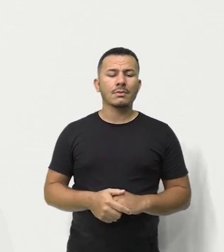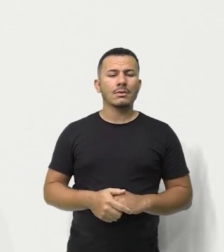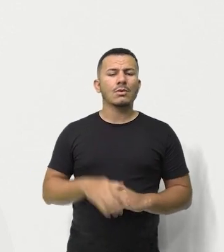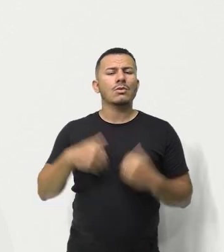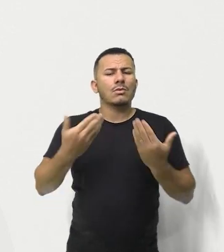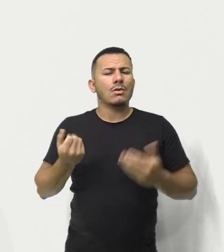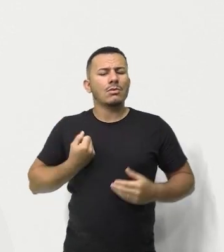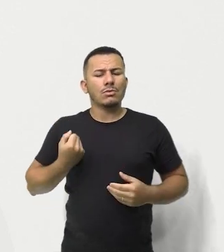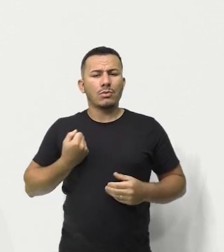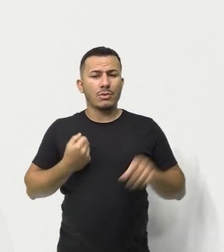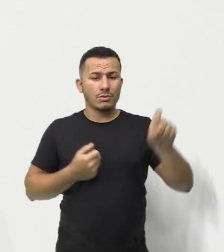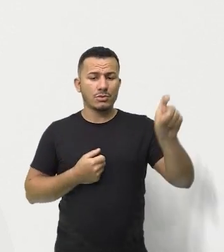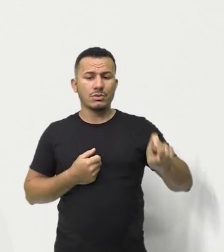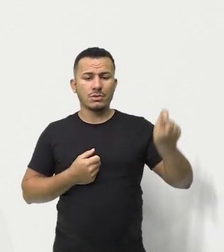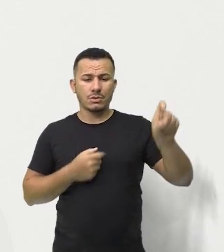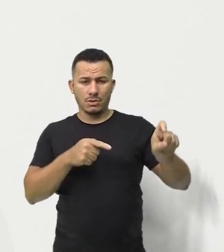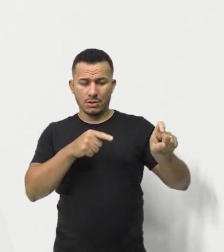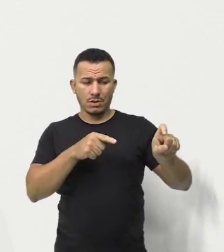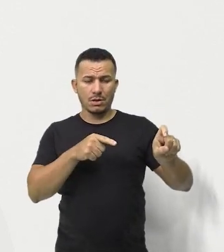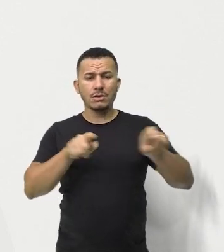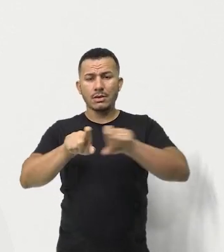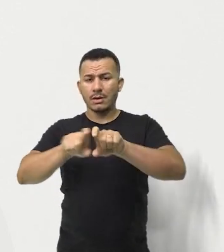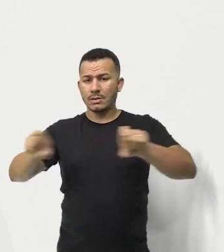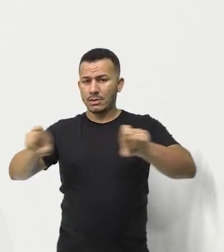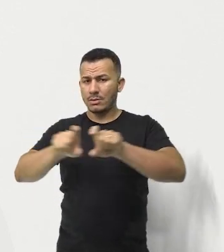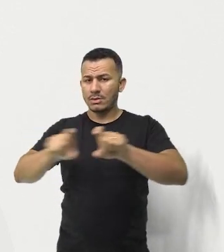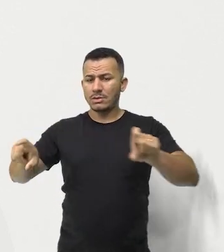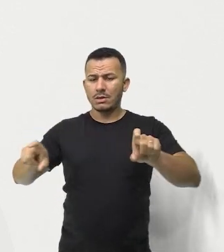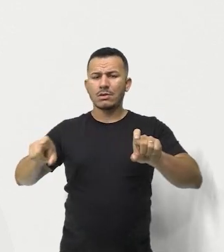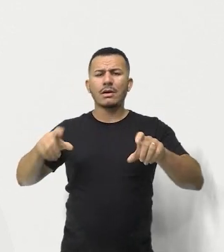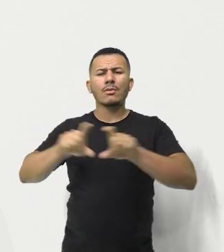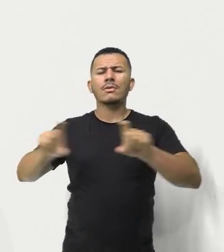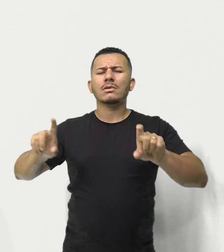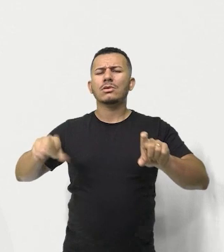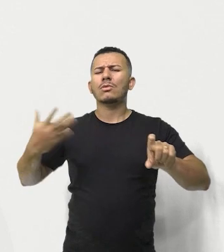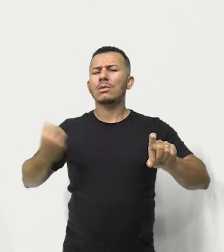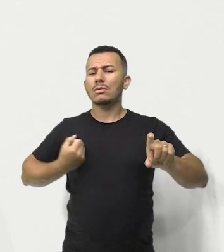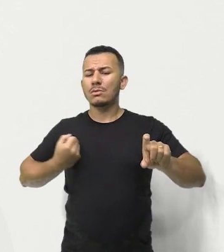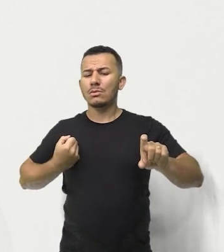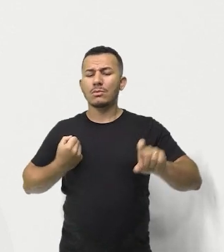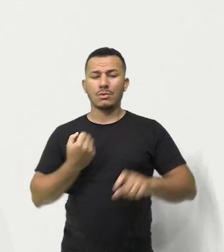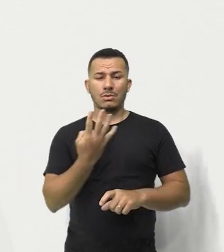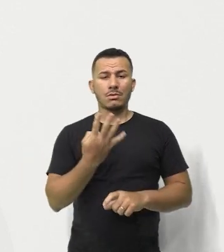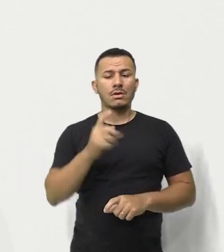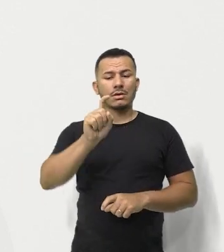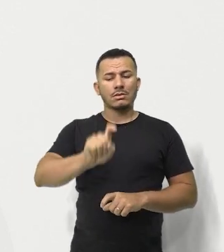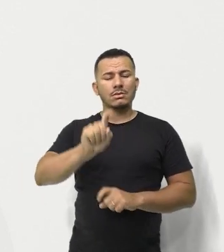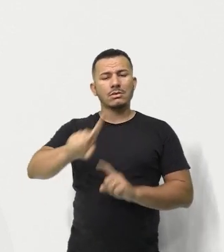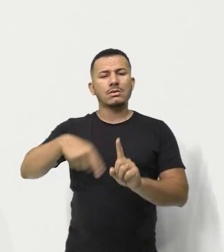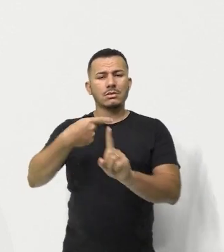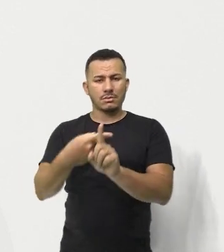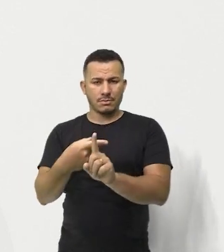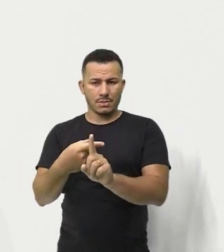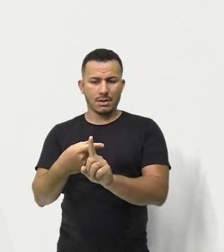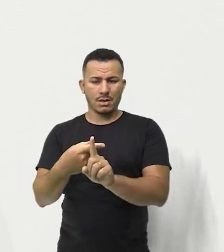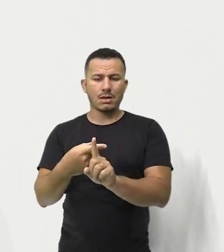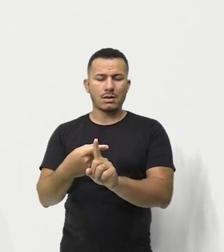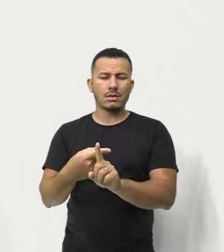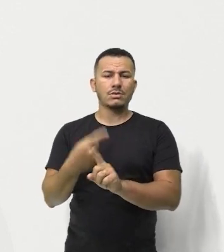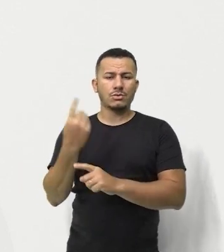mais exemplos. Olha, qual é o valor de x, né, na equação? Olha, qual é a equação?